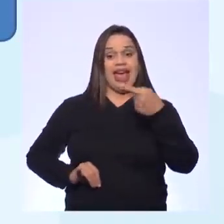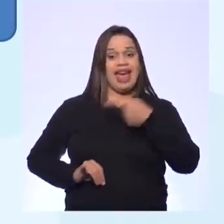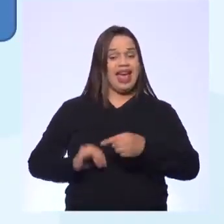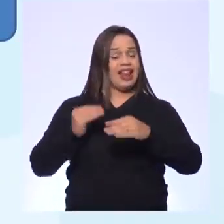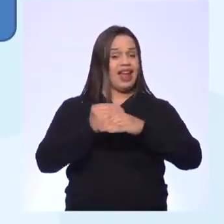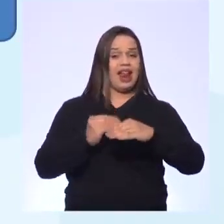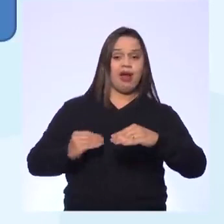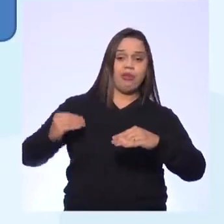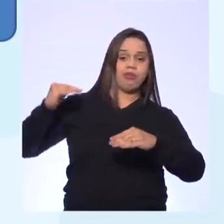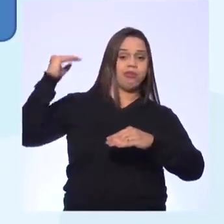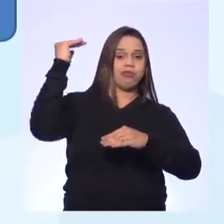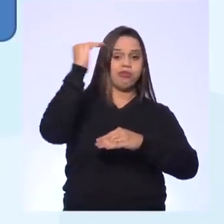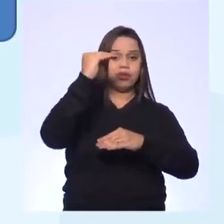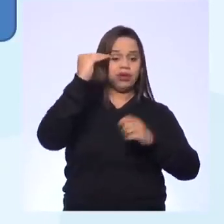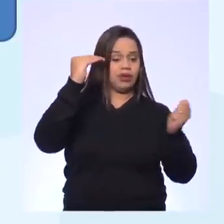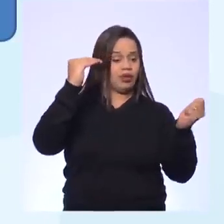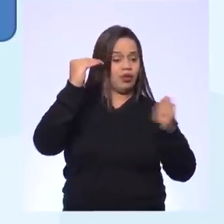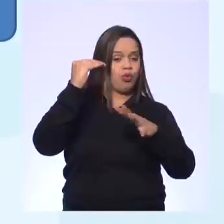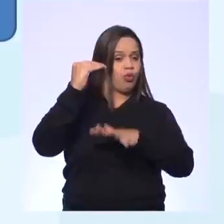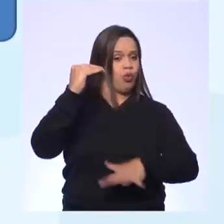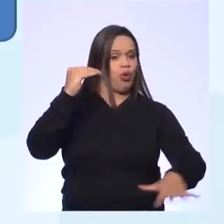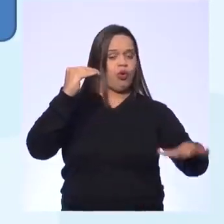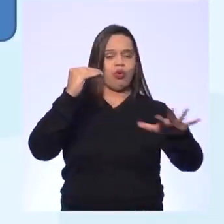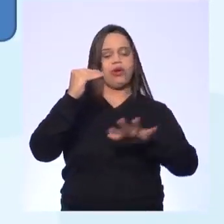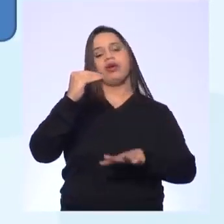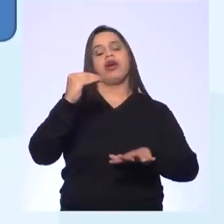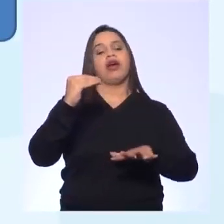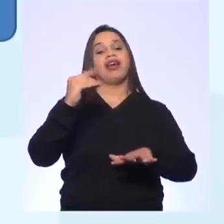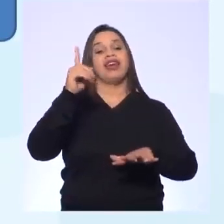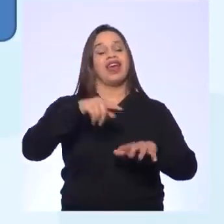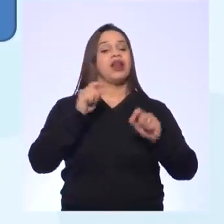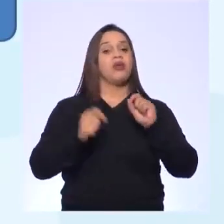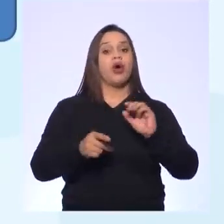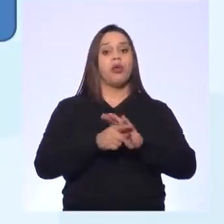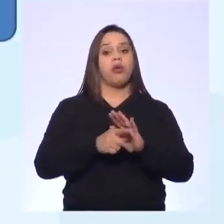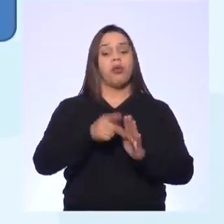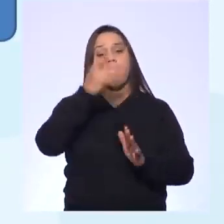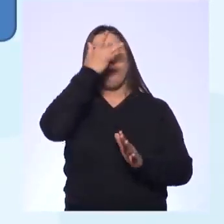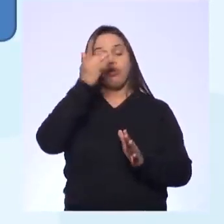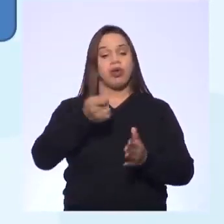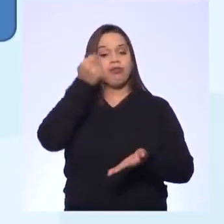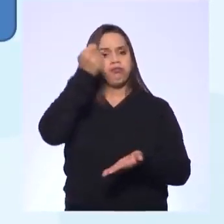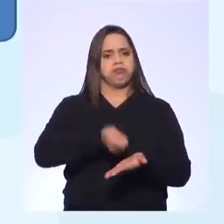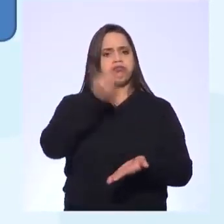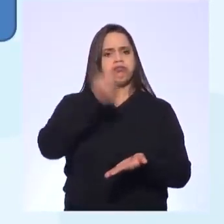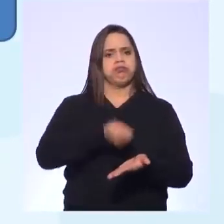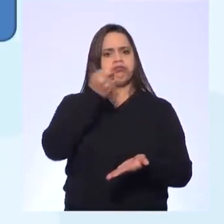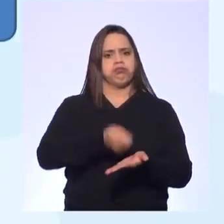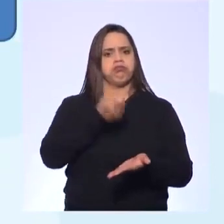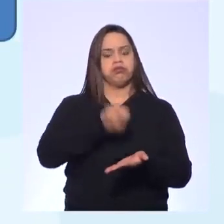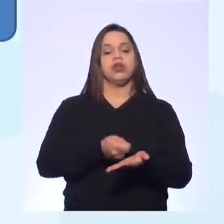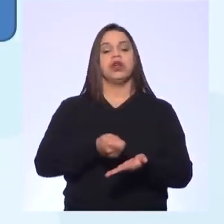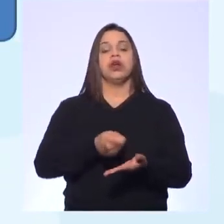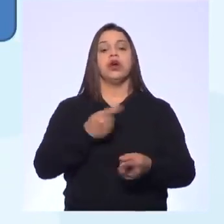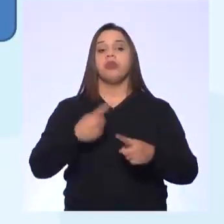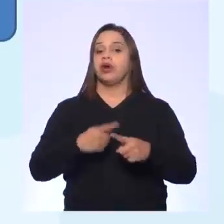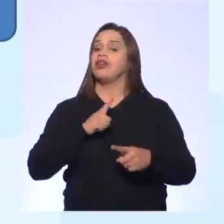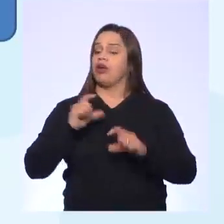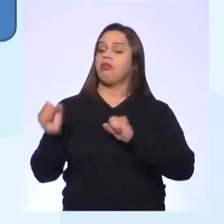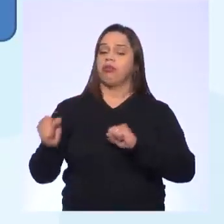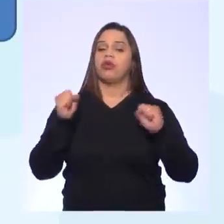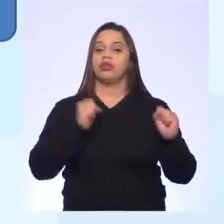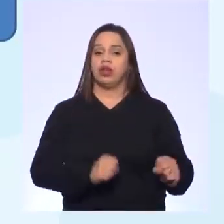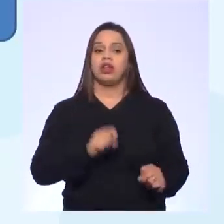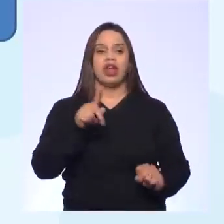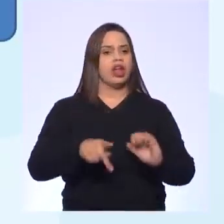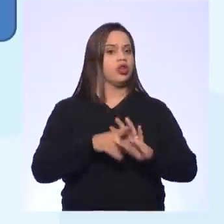superior a qualquer outro no plano terrestre. E ele era um ditador militar. Então, assim, ele tinha muito poder e ele